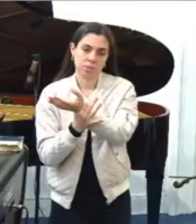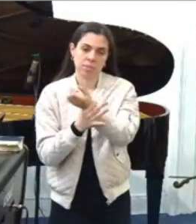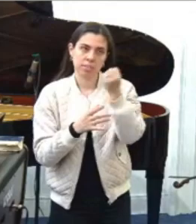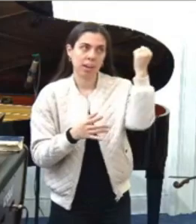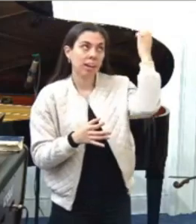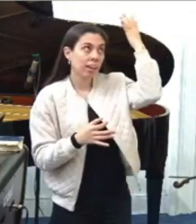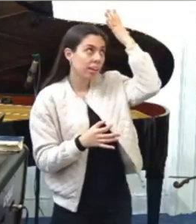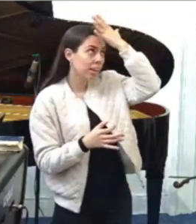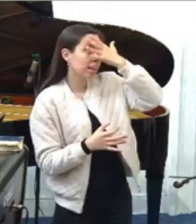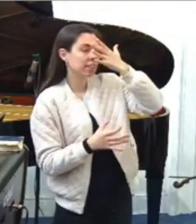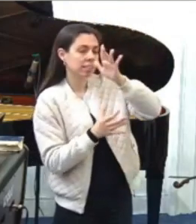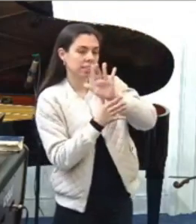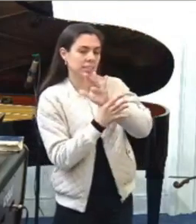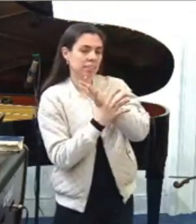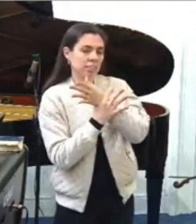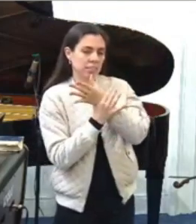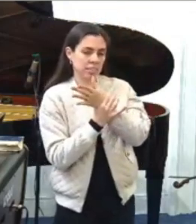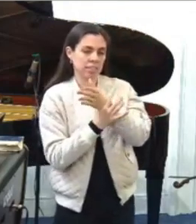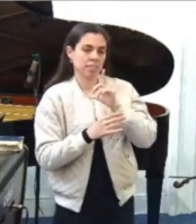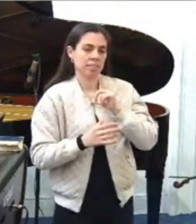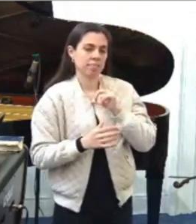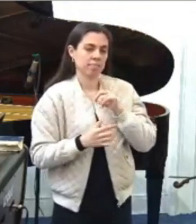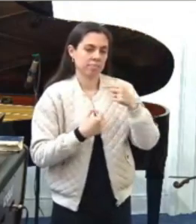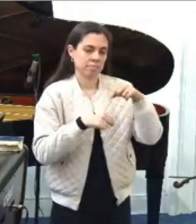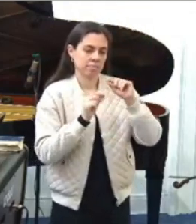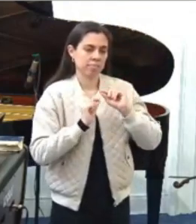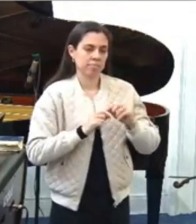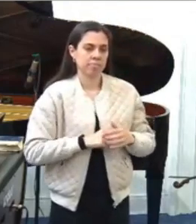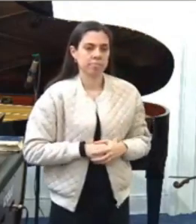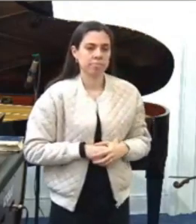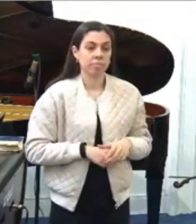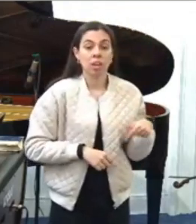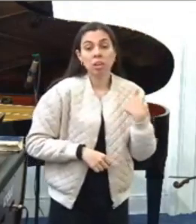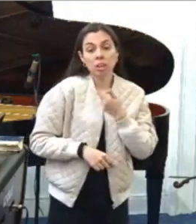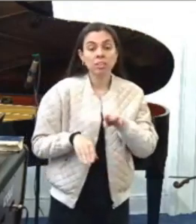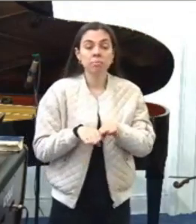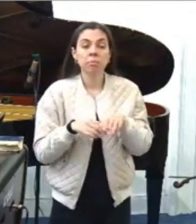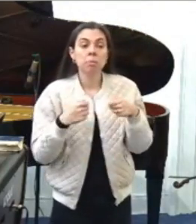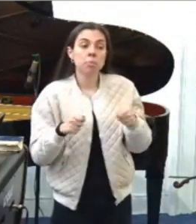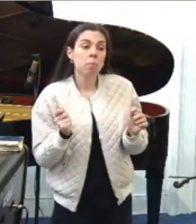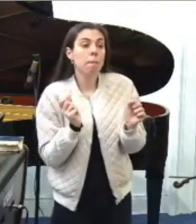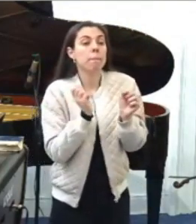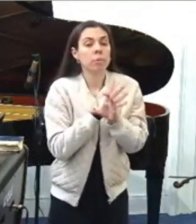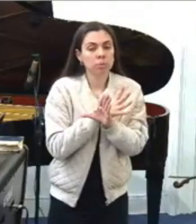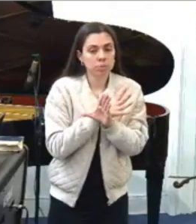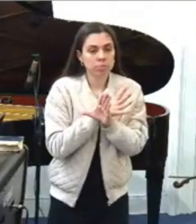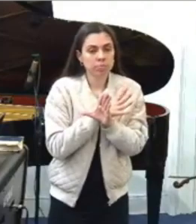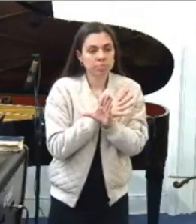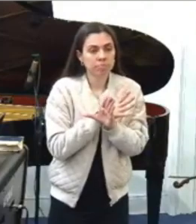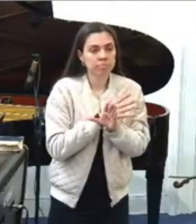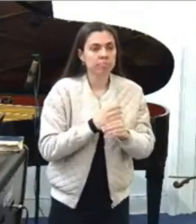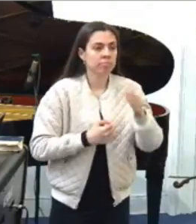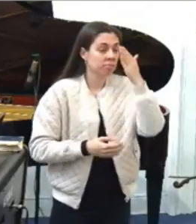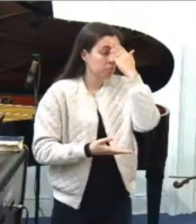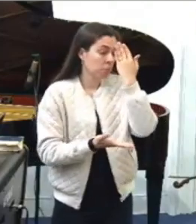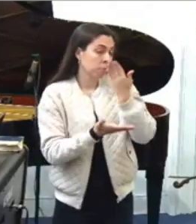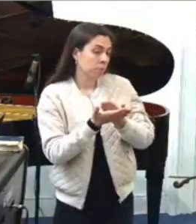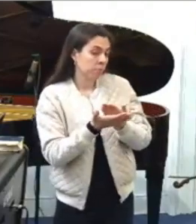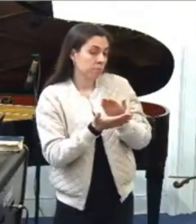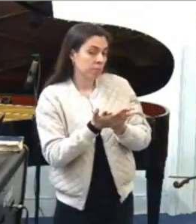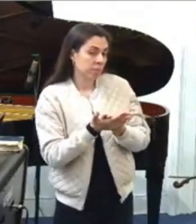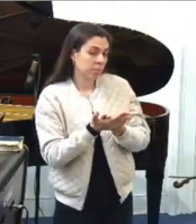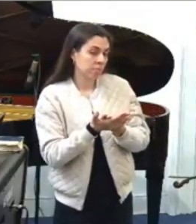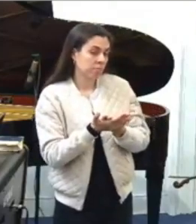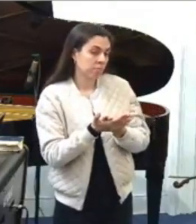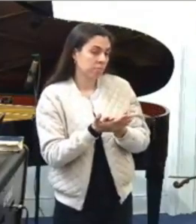graça de Cristo. Essa deve ser a nossa disposição desde já. Crendo que o nosso